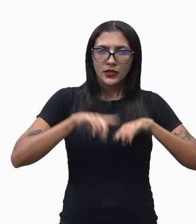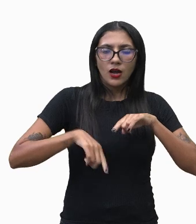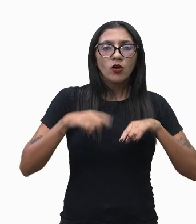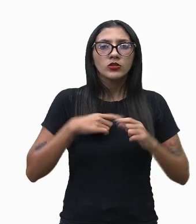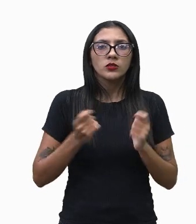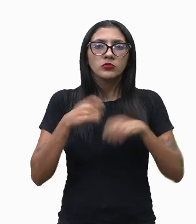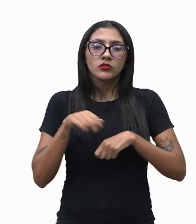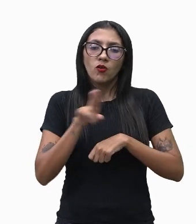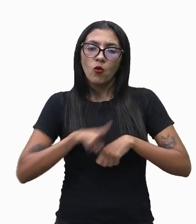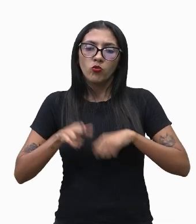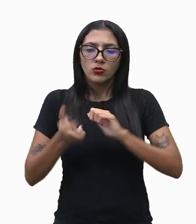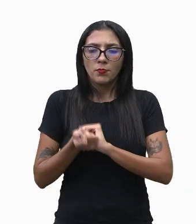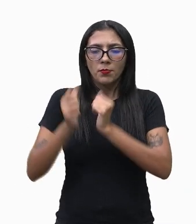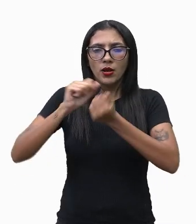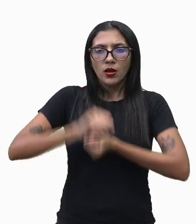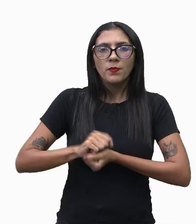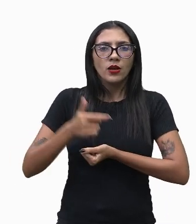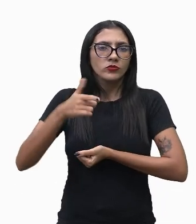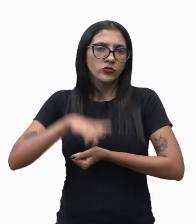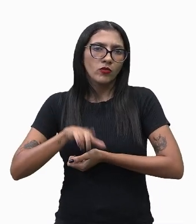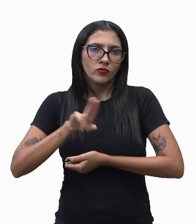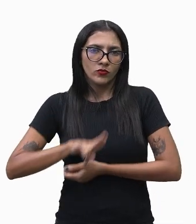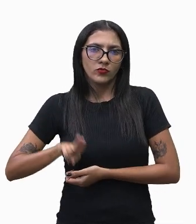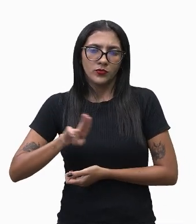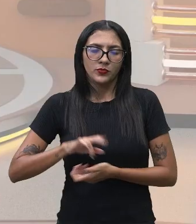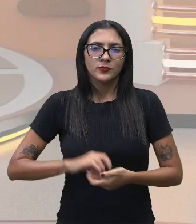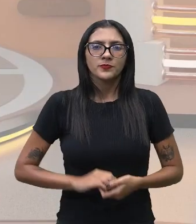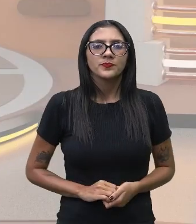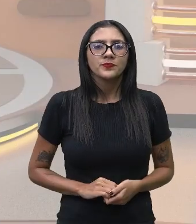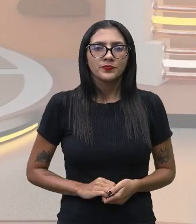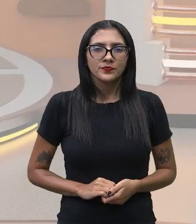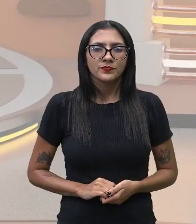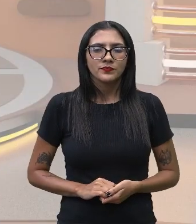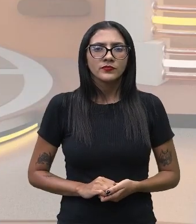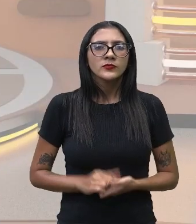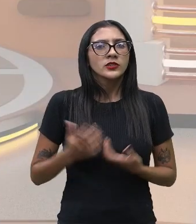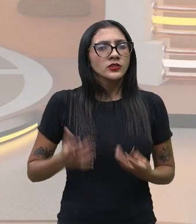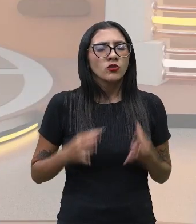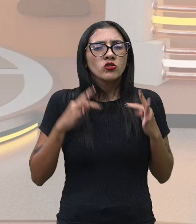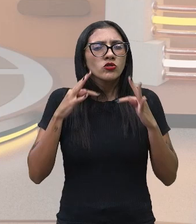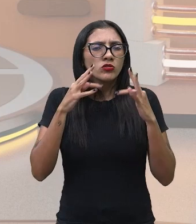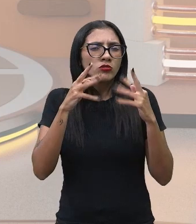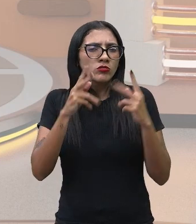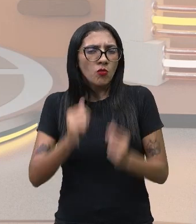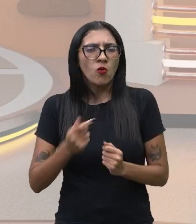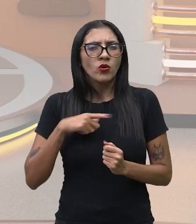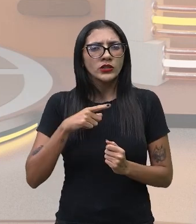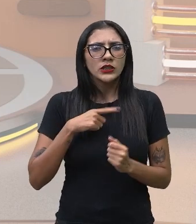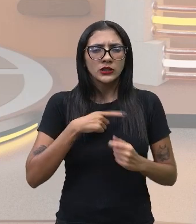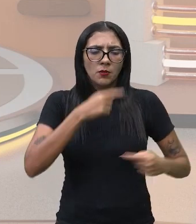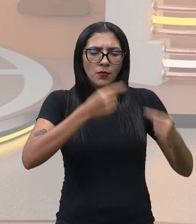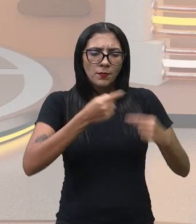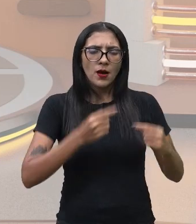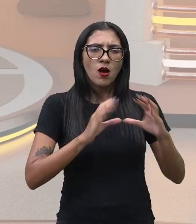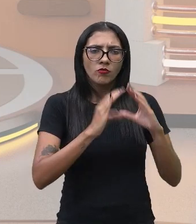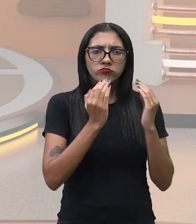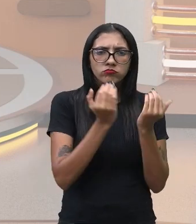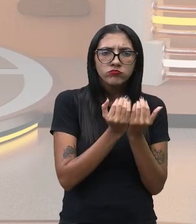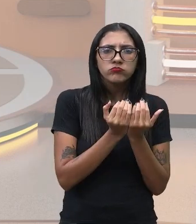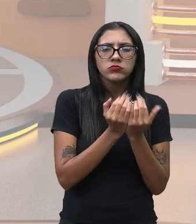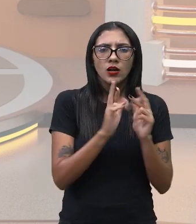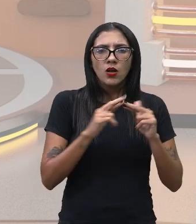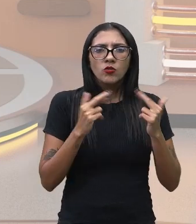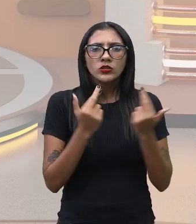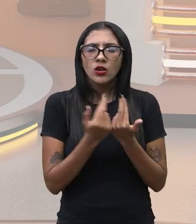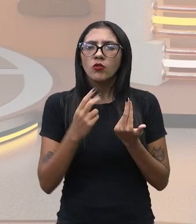produtos. Então, todos essas conferências ambientais, elas foram importantes, né, para essas